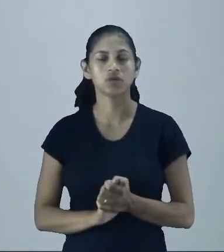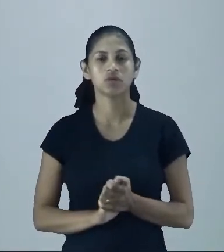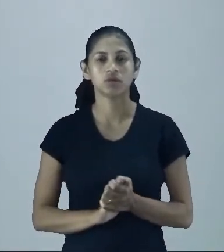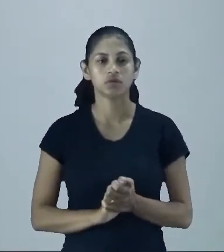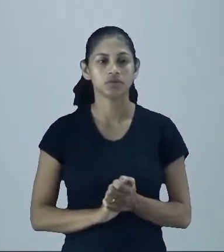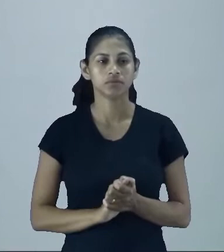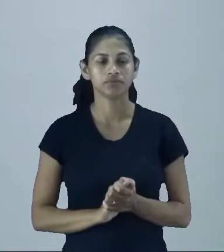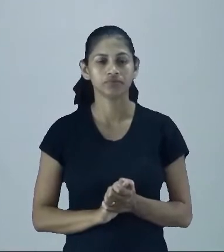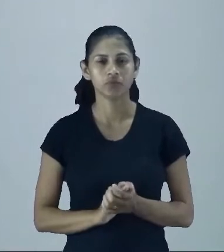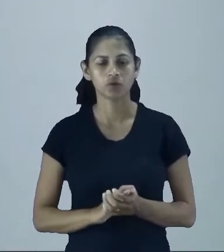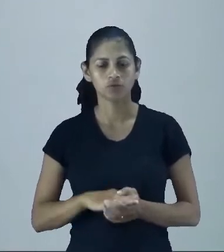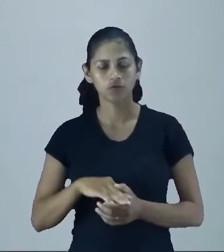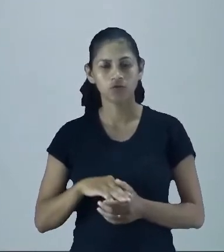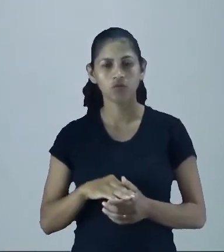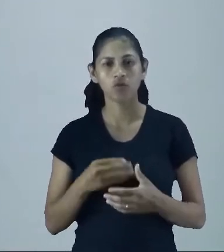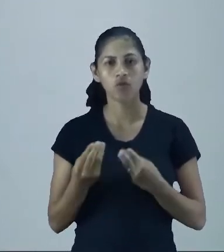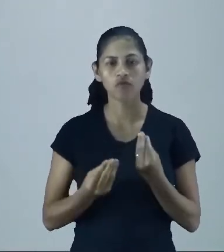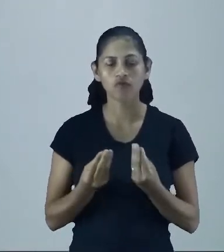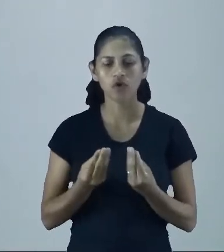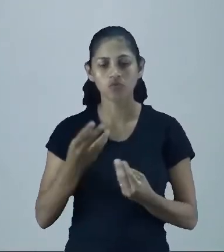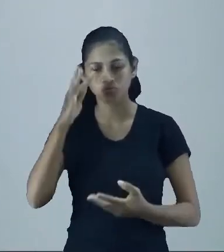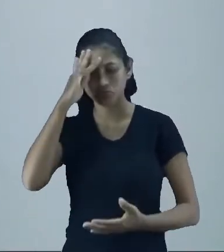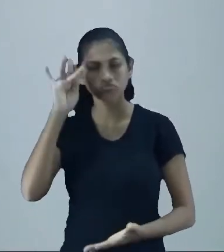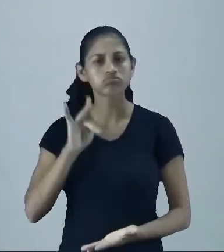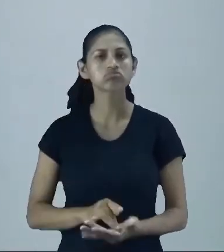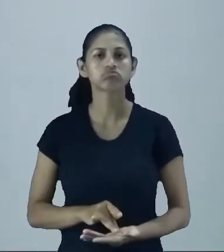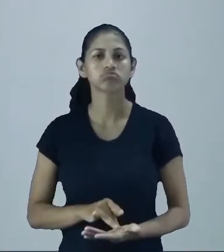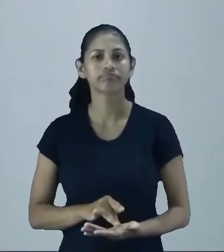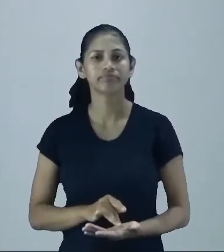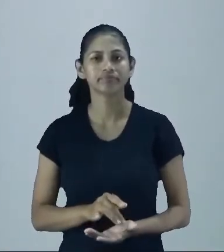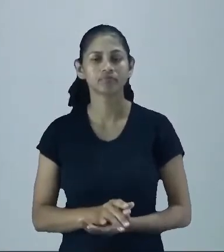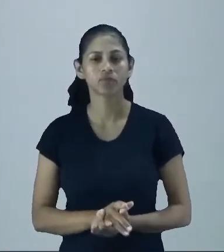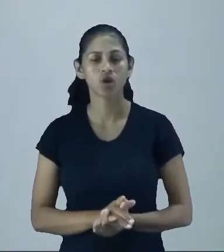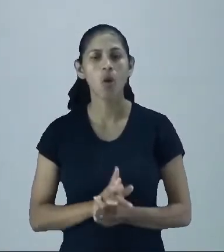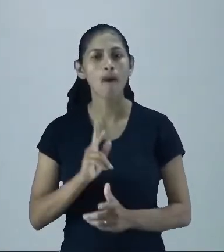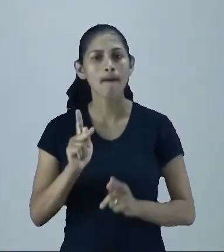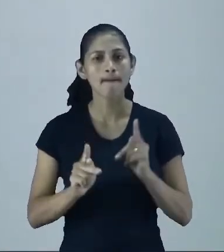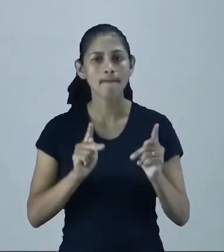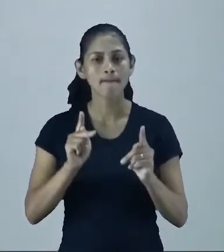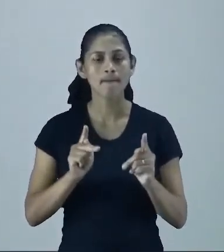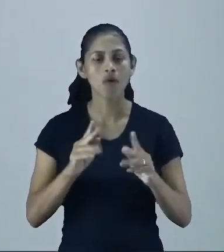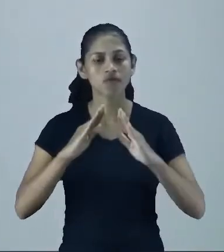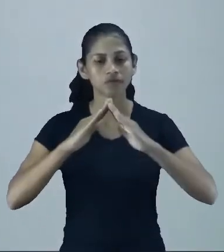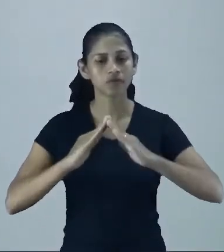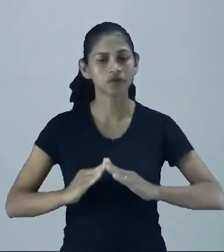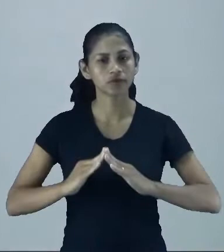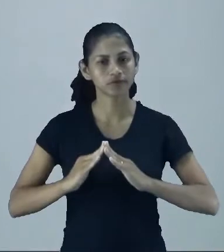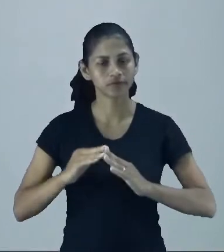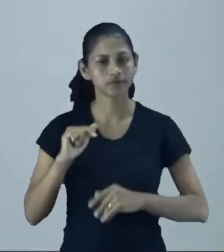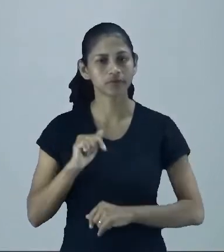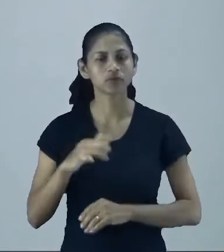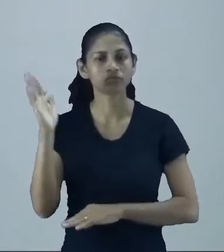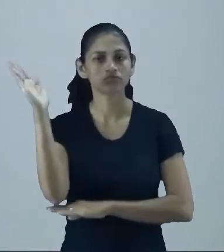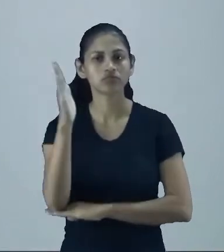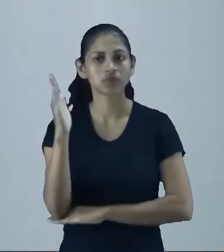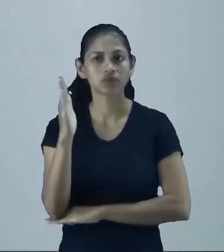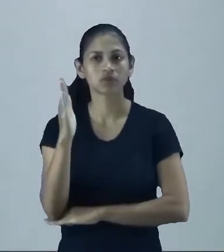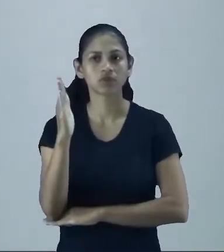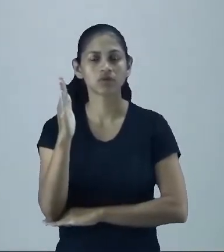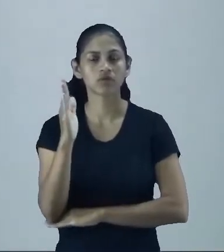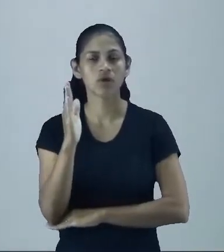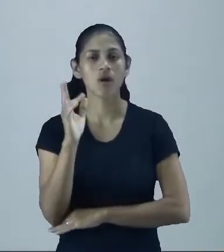eles acreditavam, né? E esse povo que morava aqui, muito conhecido por todos nós, é o